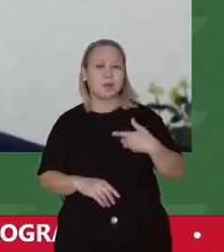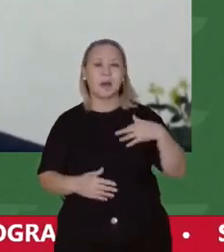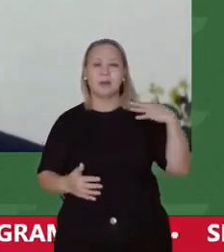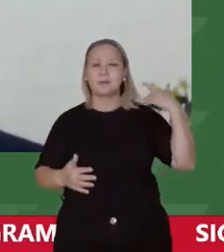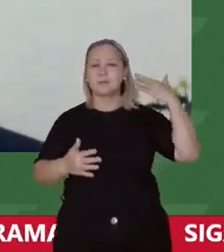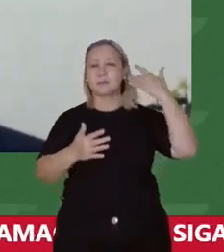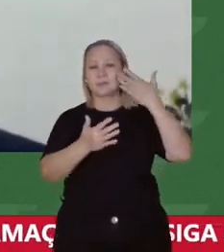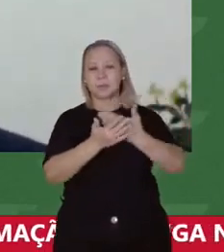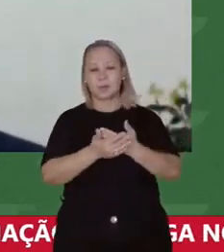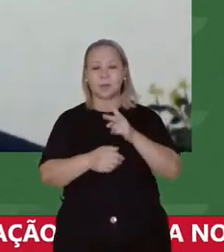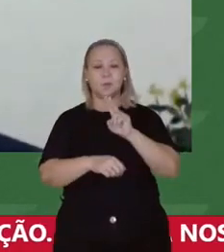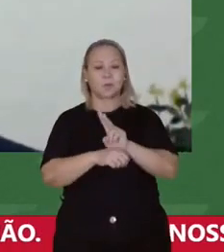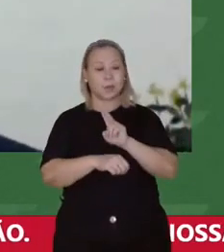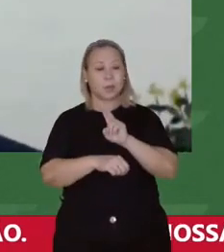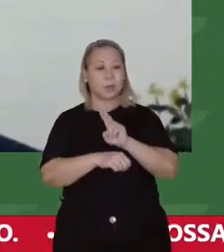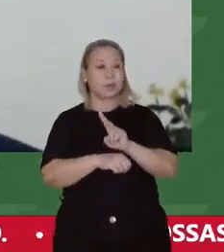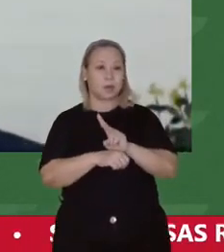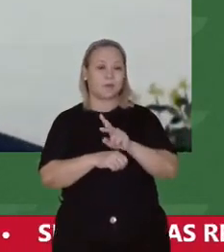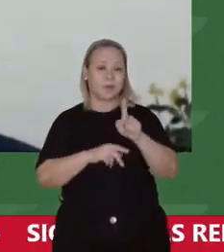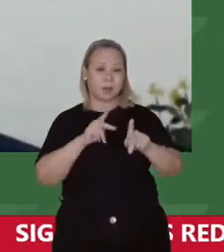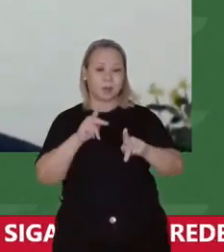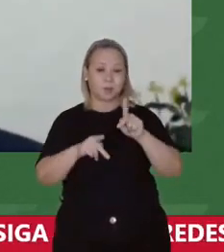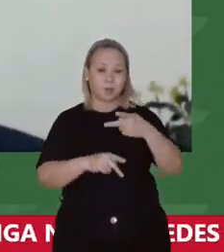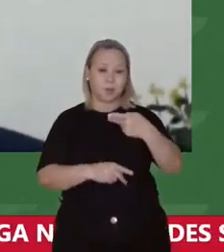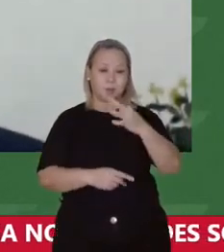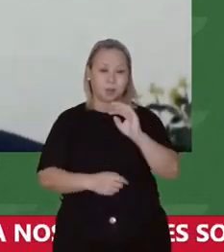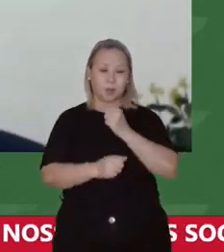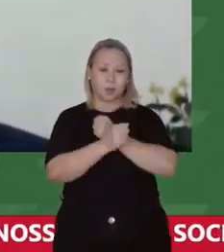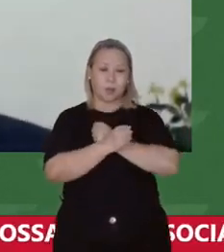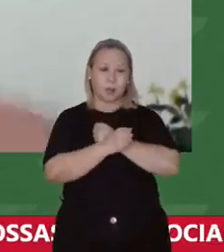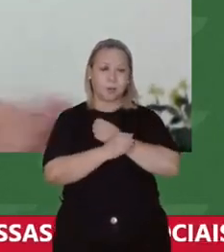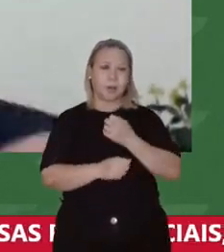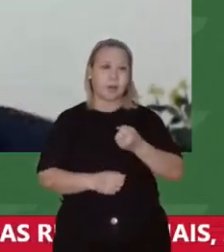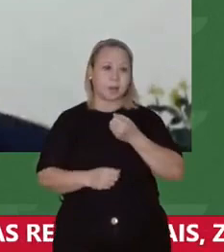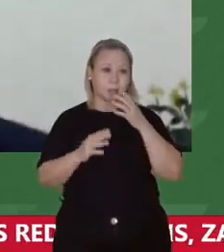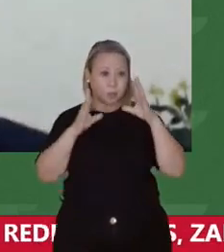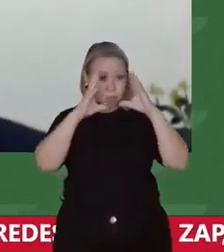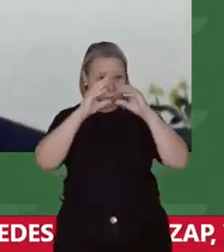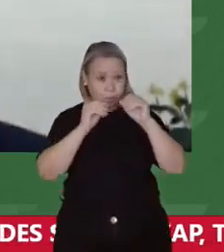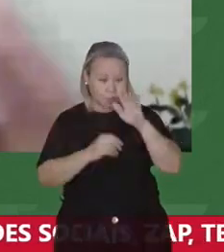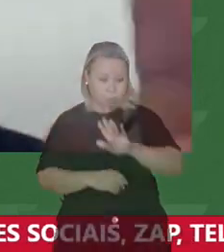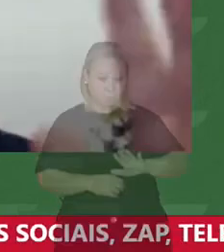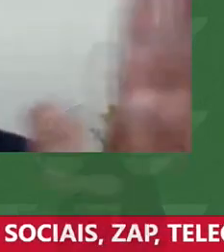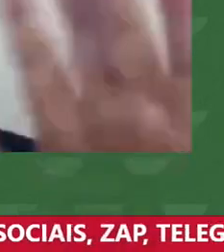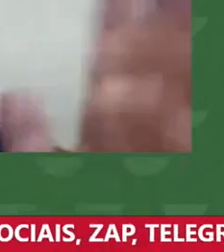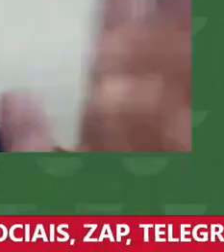porque quem defende o povo é o PT. Um abraço e uma boa noite para todos. Muito obrigado.